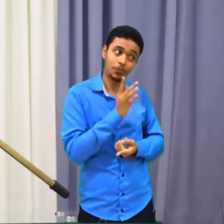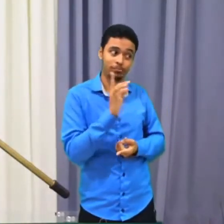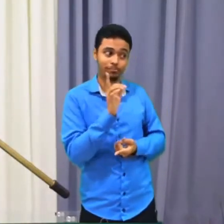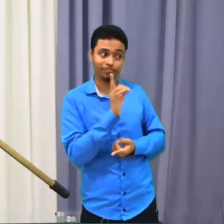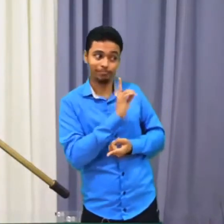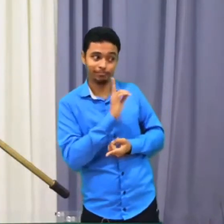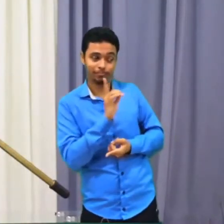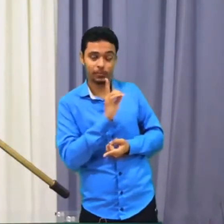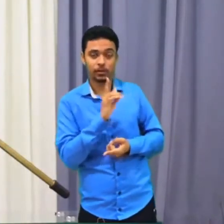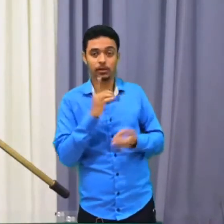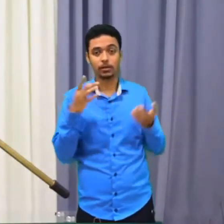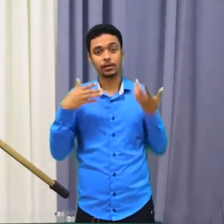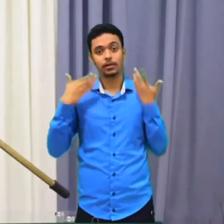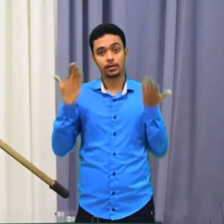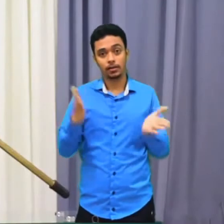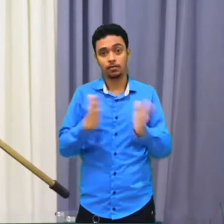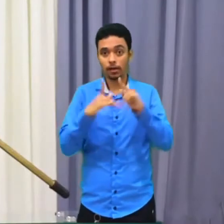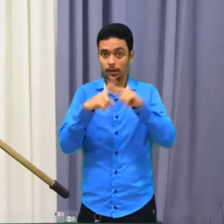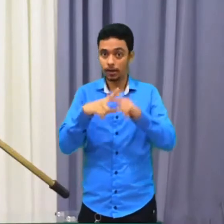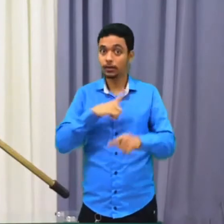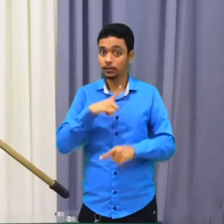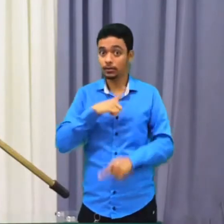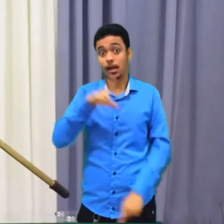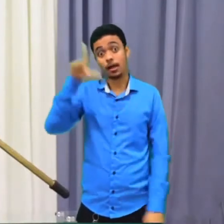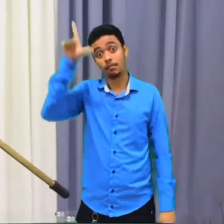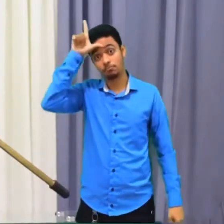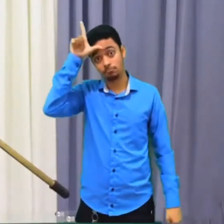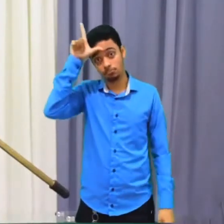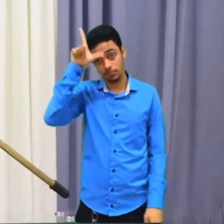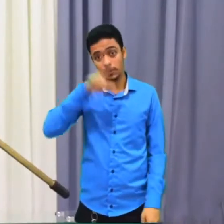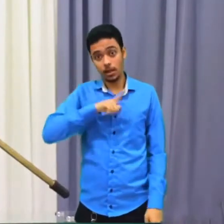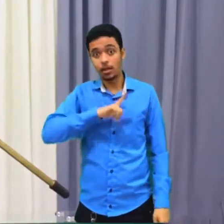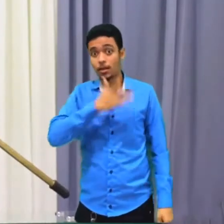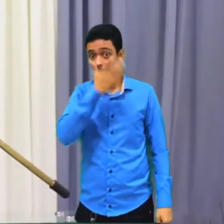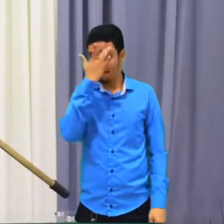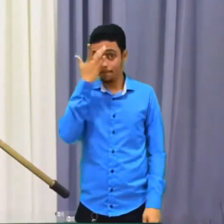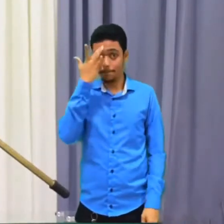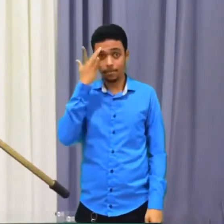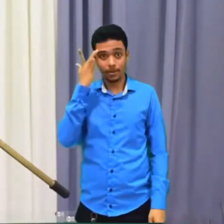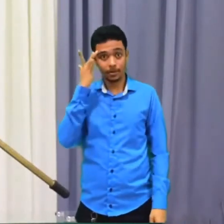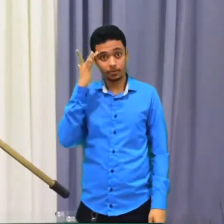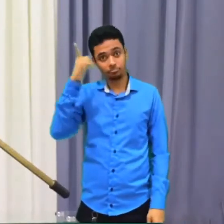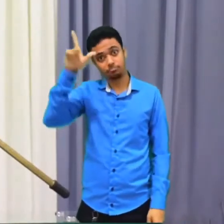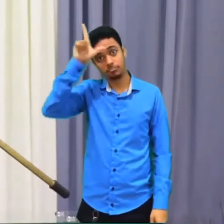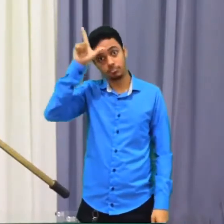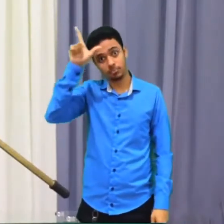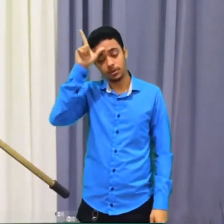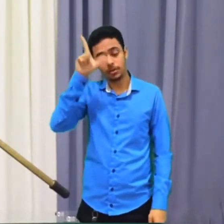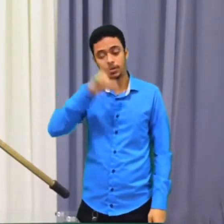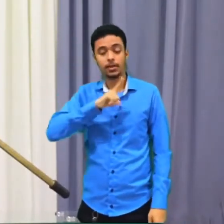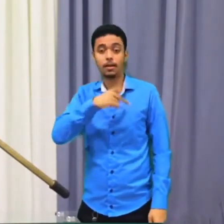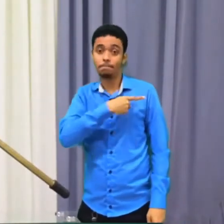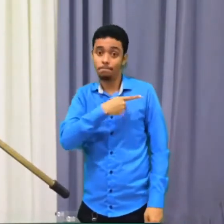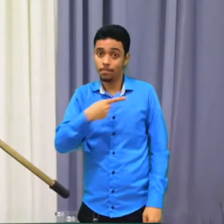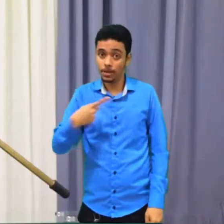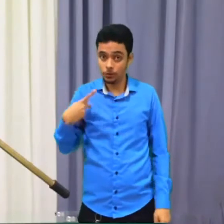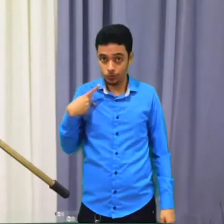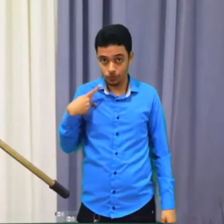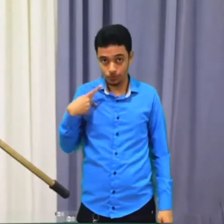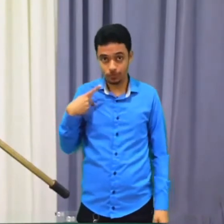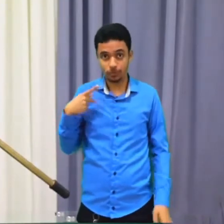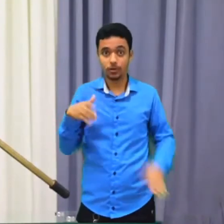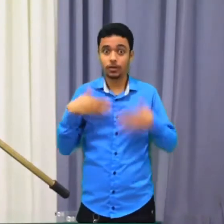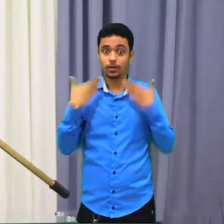a igreja tem uma liderança, a igreja tem seus guias espirituais, seus líderes, seus pastores. Então, a